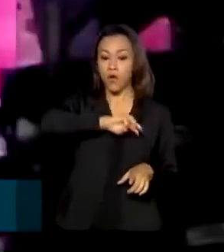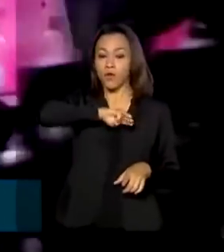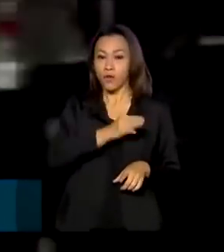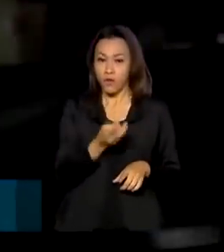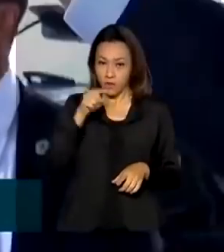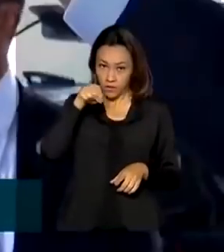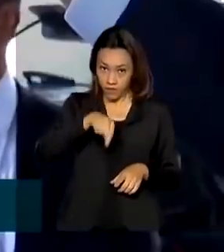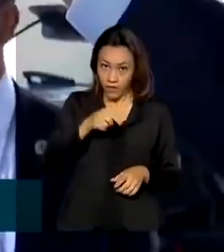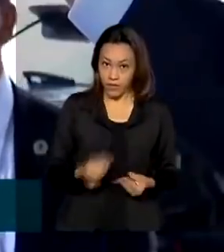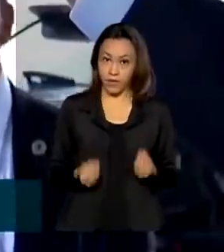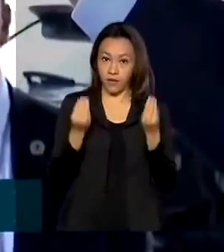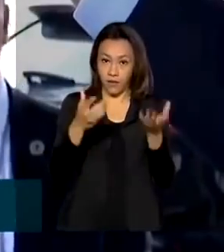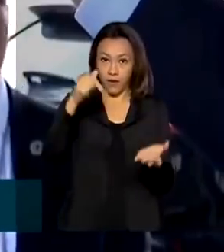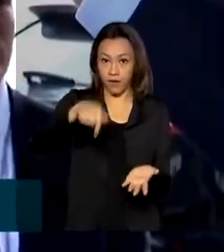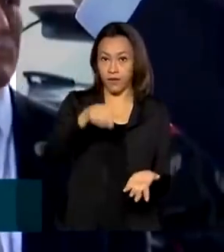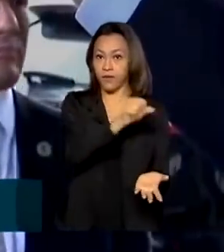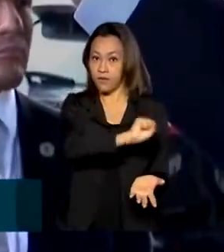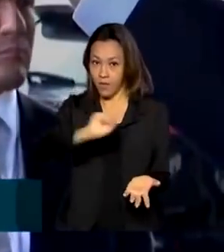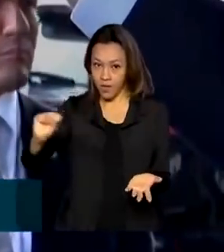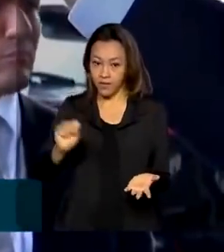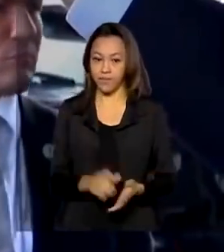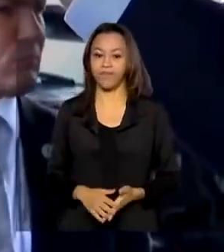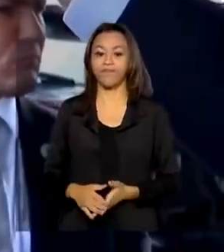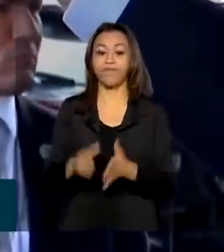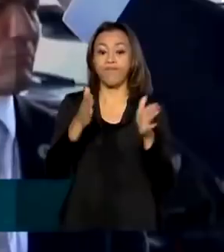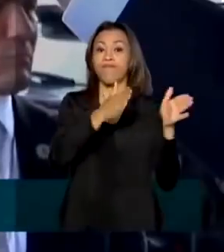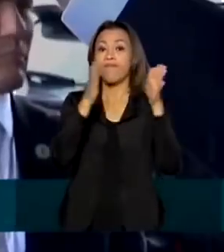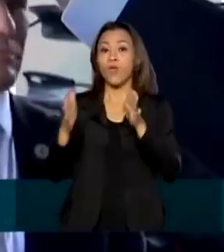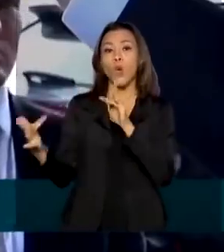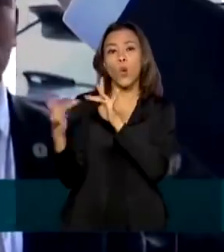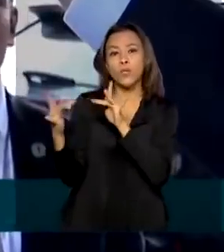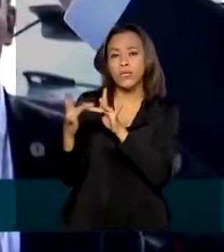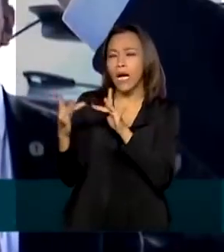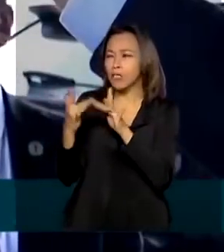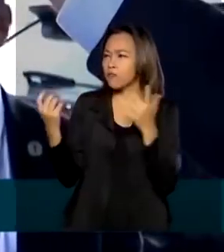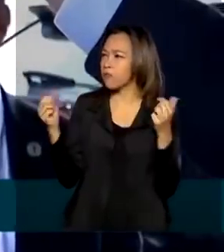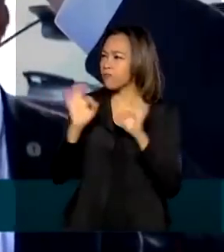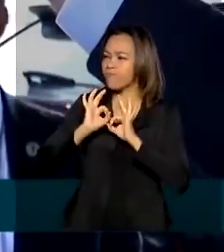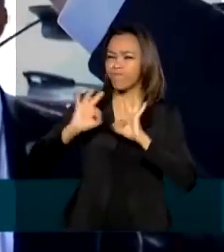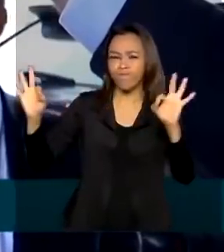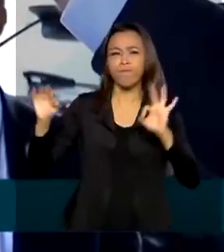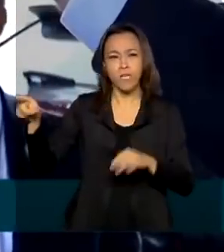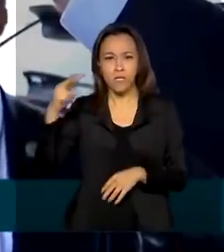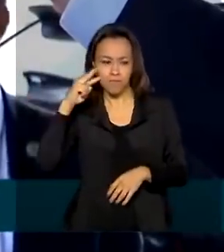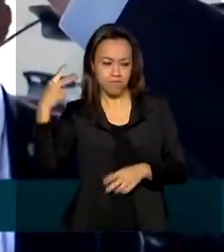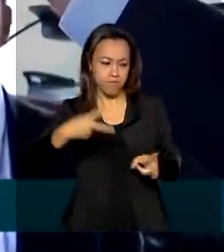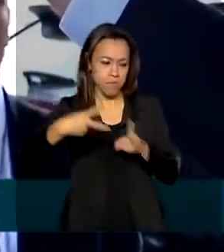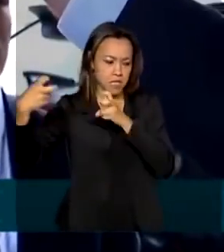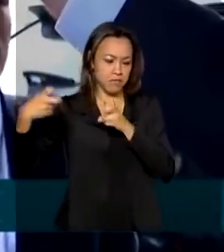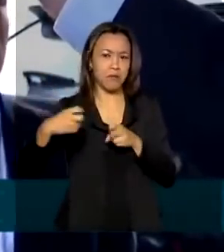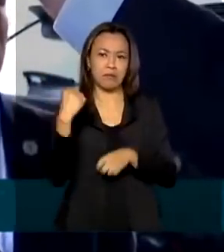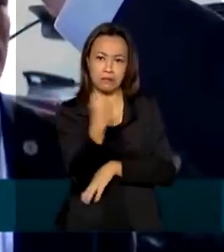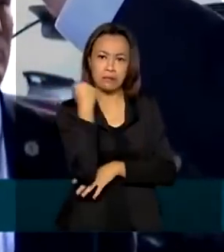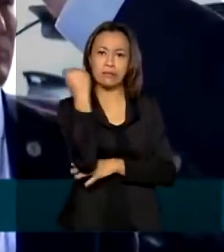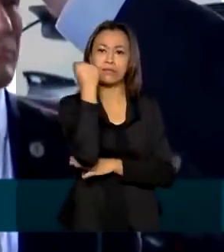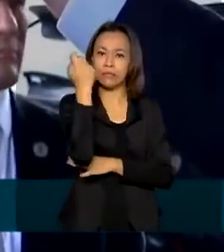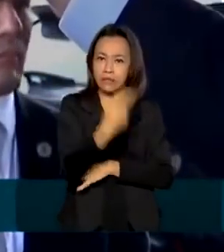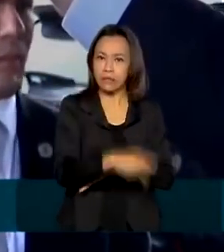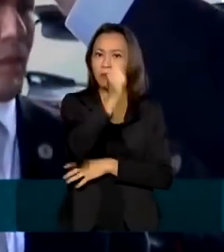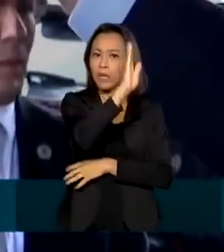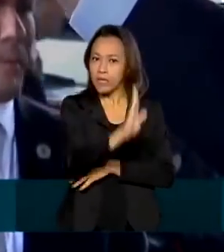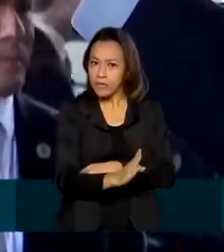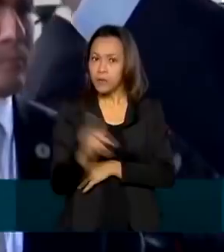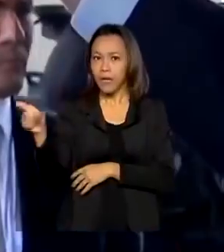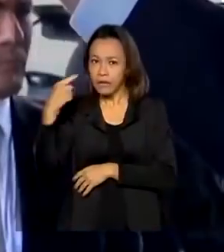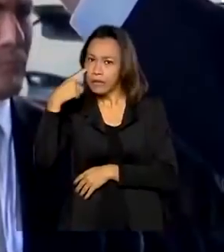primeiro semestre. O contato hoje foi excepcional. Eles entenderam a gravidade que o Brasil atravessa com essa nova cepa, que é